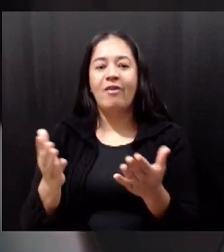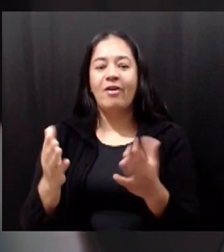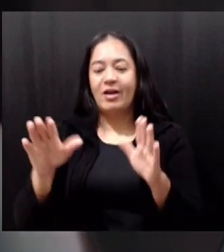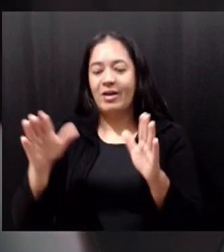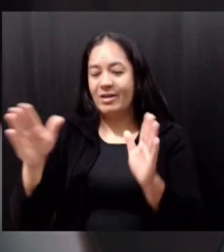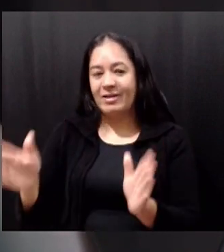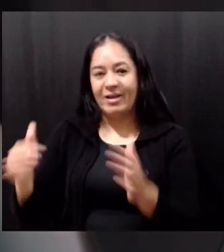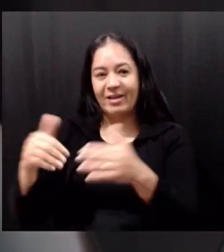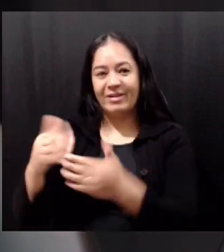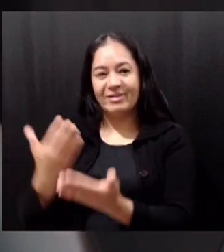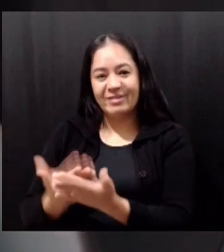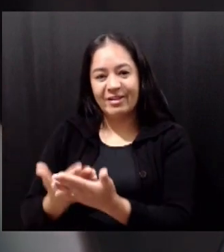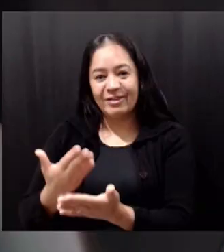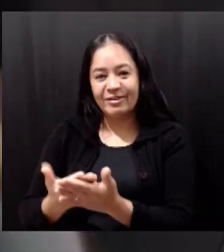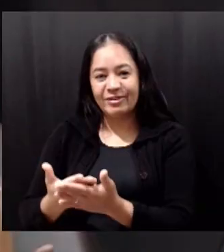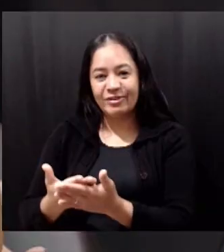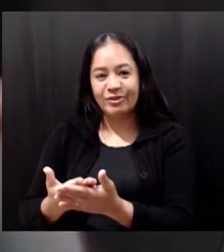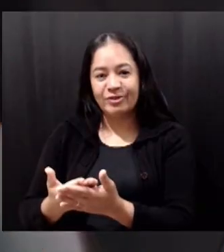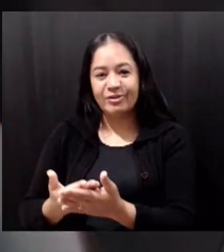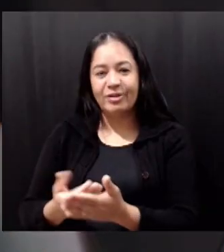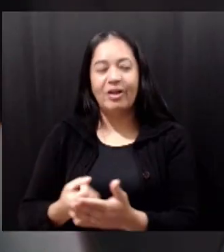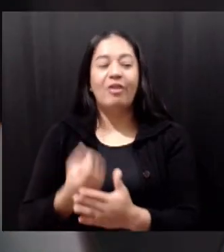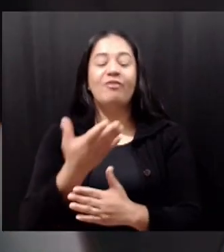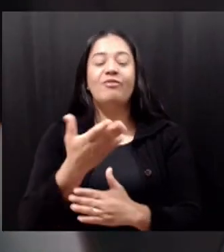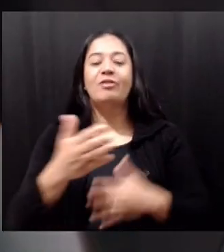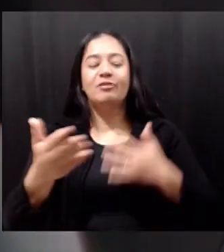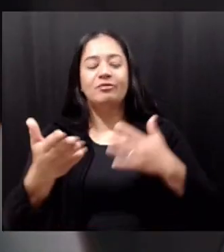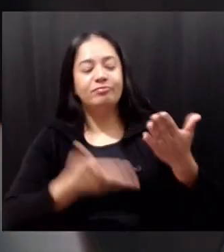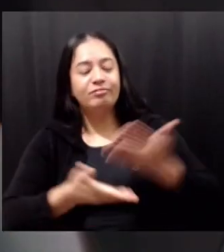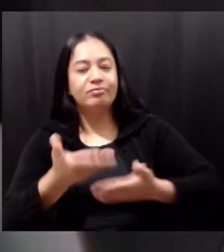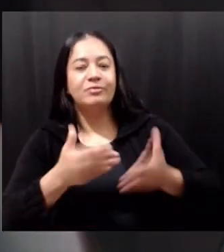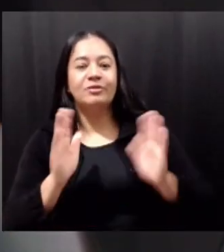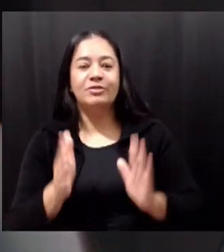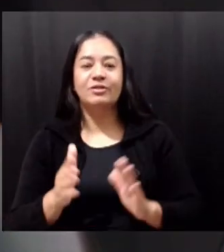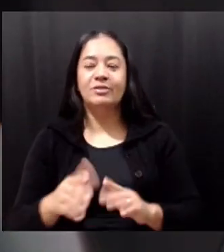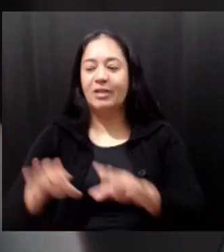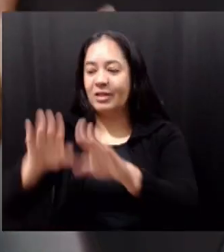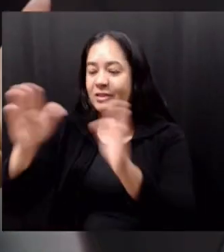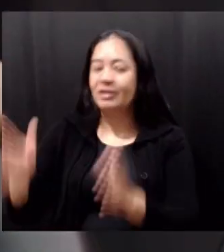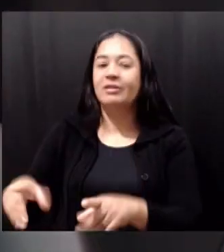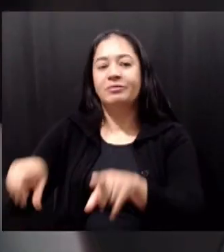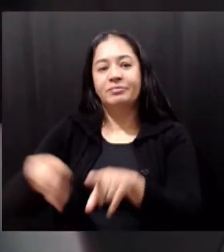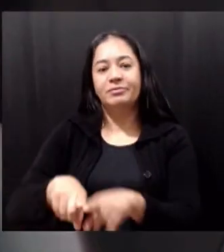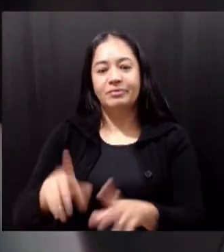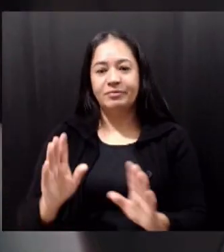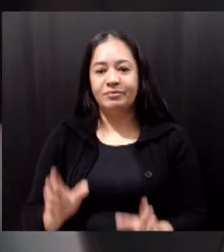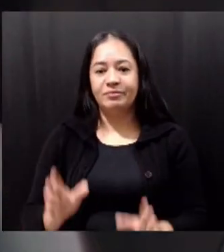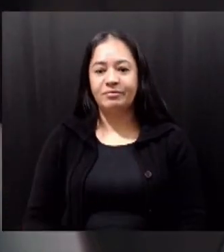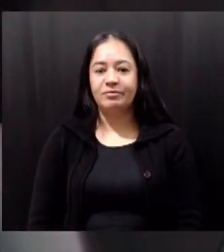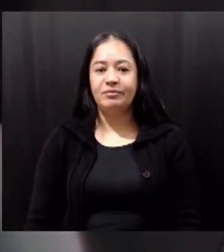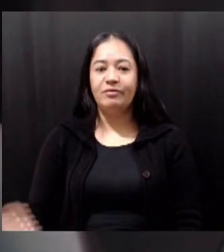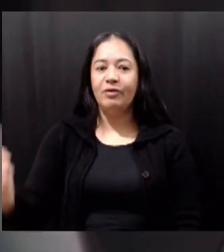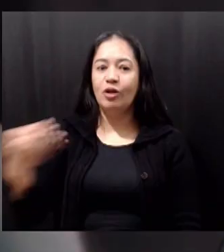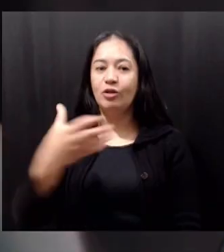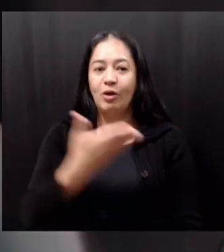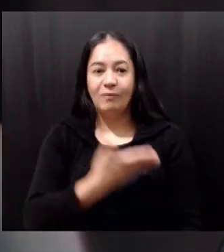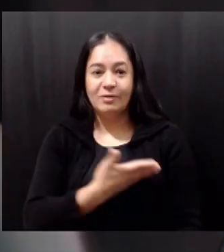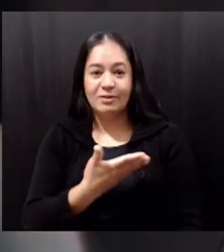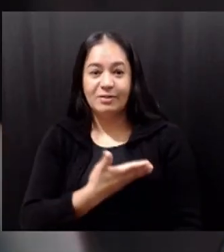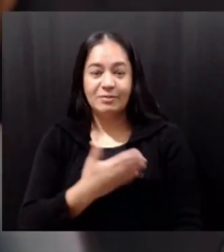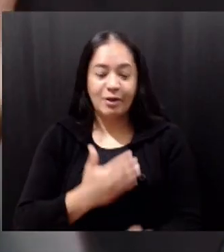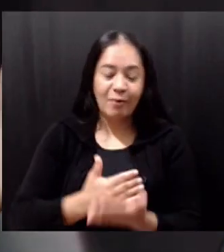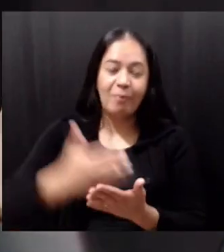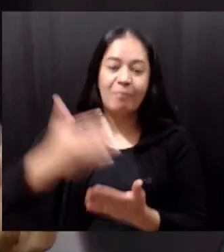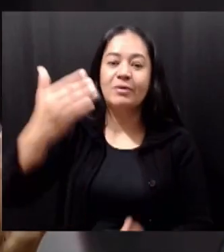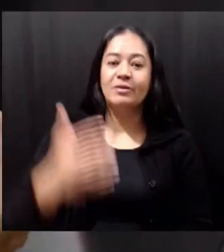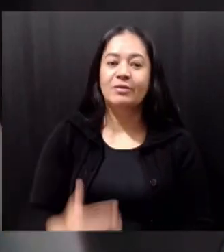e interagir. Então, eu tenho ouvido relatos na clínica sobre isso, né? Até de novas amizades que surgiram, né? Combinados para